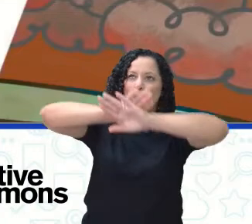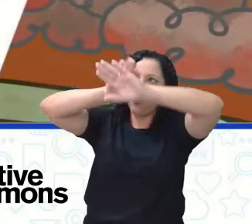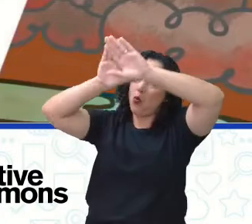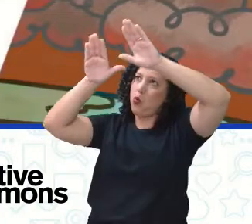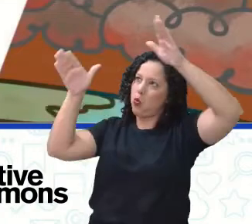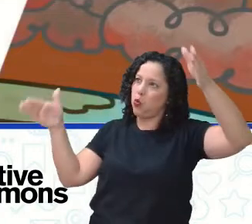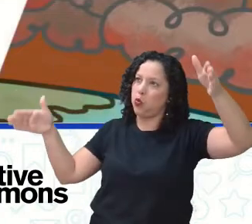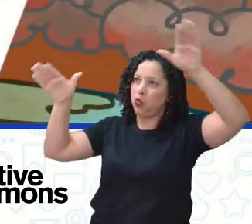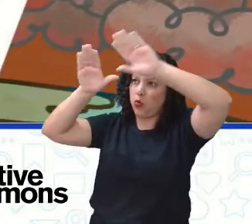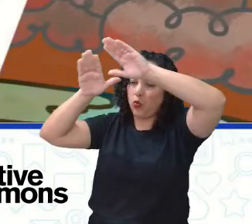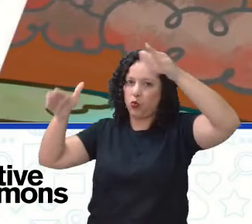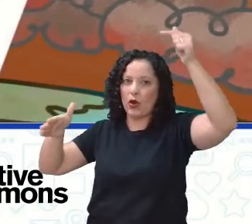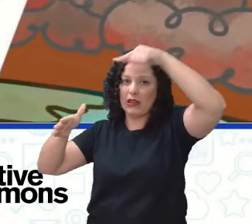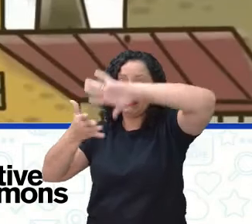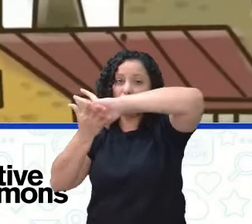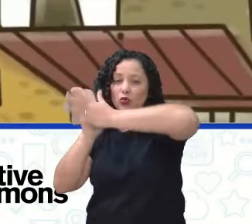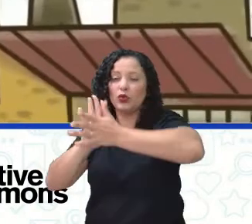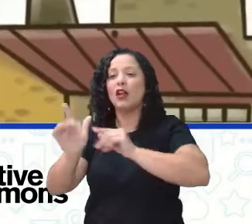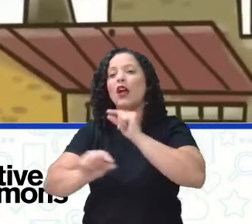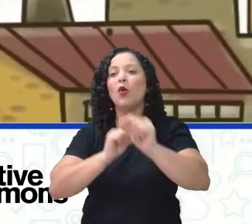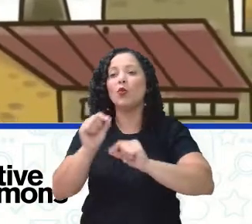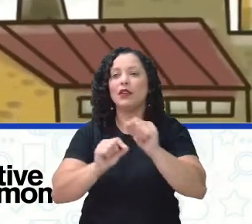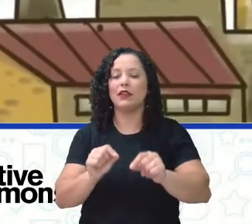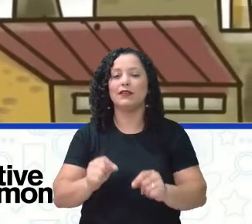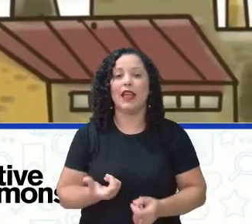das fazendas de criação de gado.